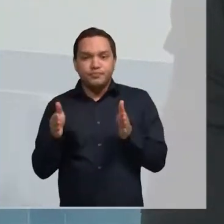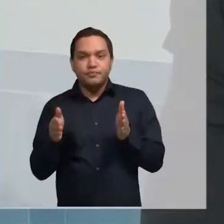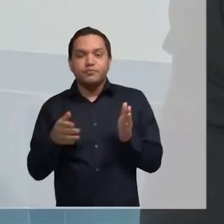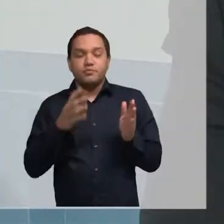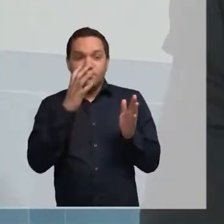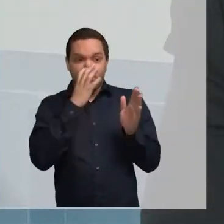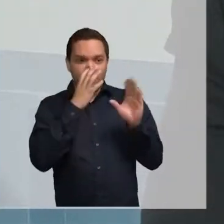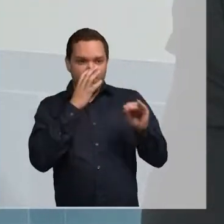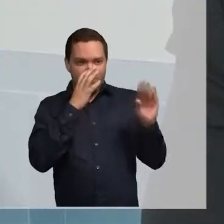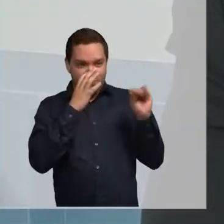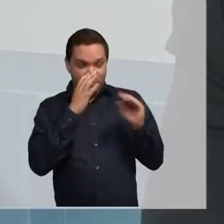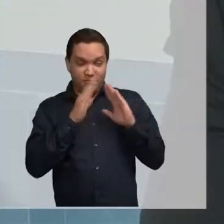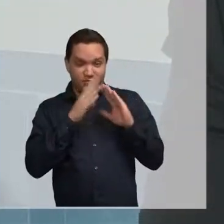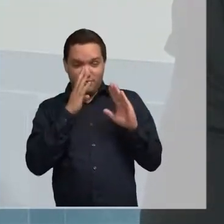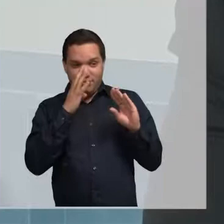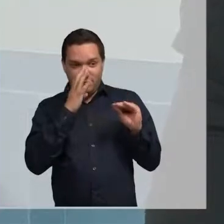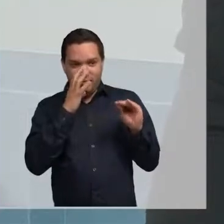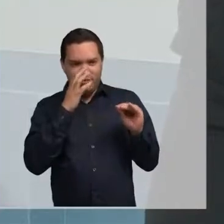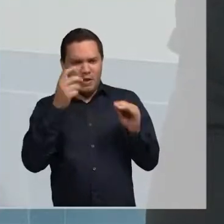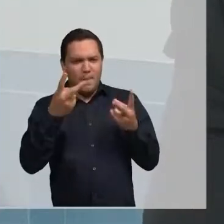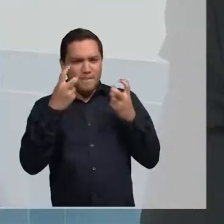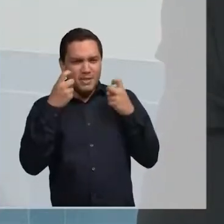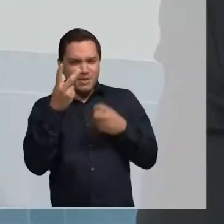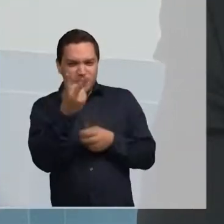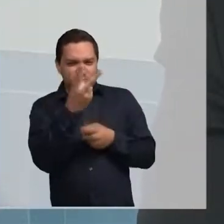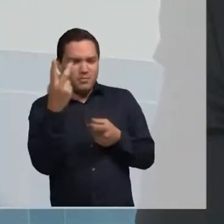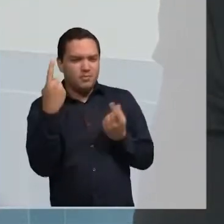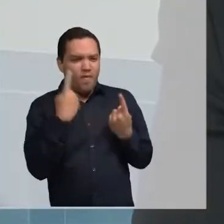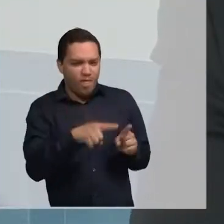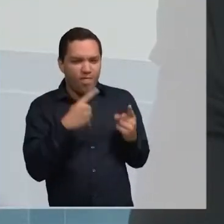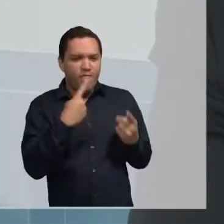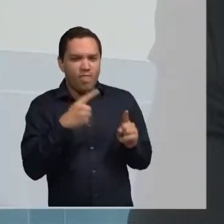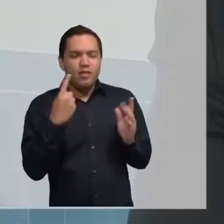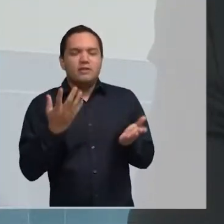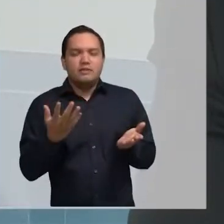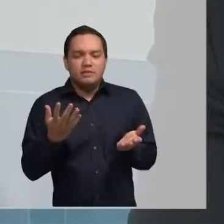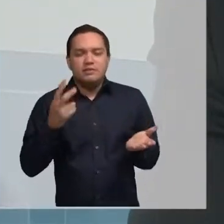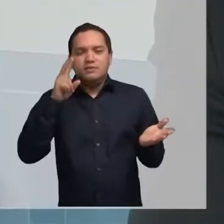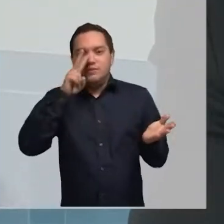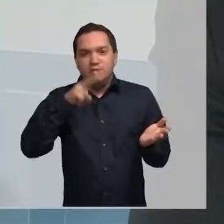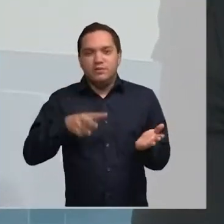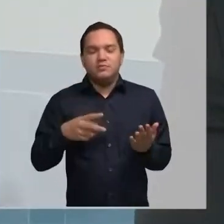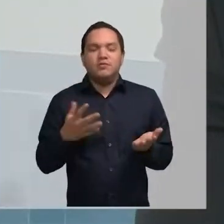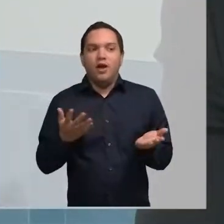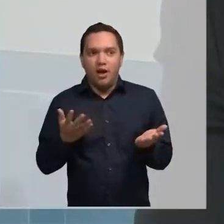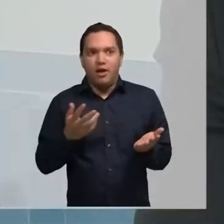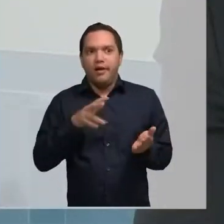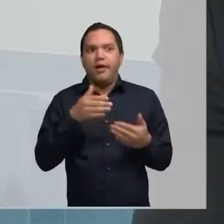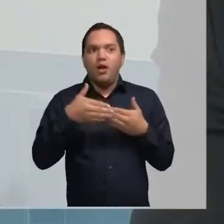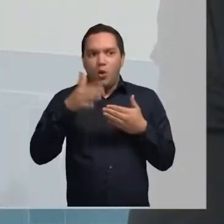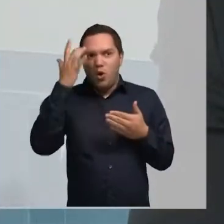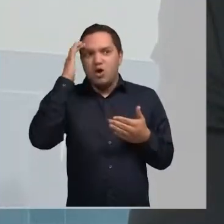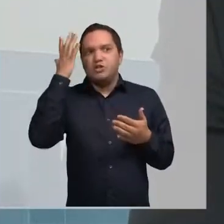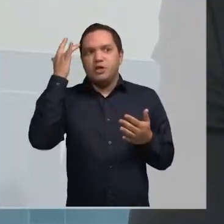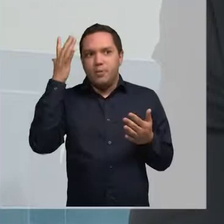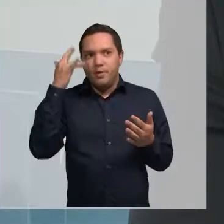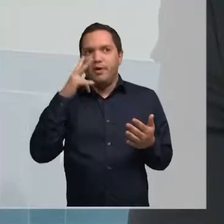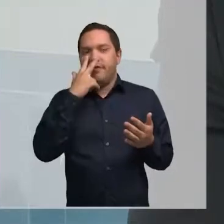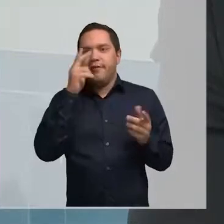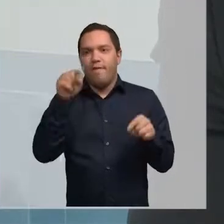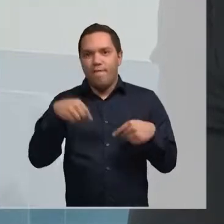do Ciro Gomes e viu que a negada foi para cima, foi para voar as bandas, como dizem aqui no Ceará, e disse, eles vão querer me